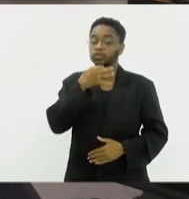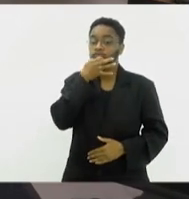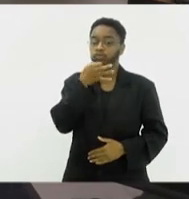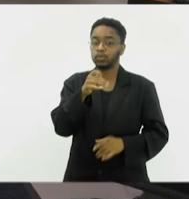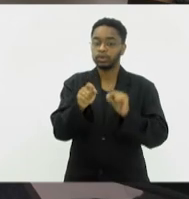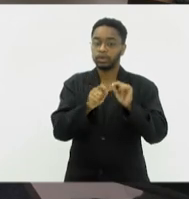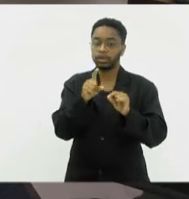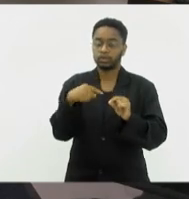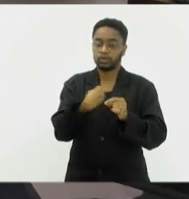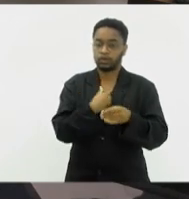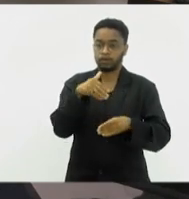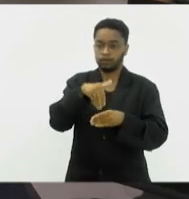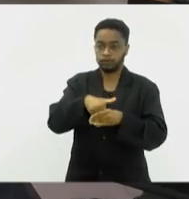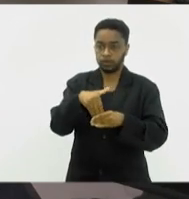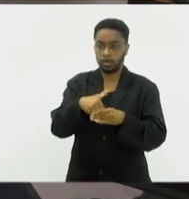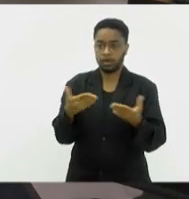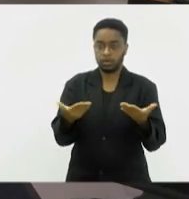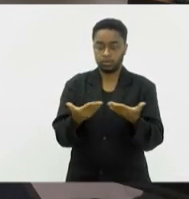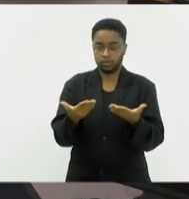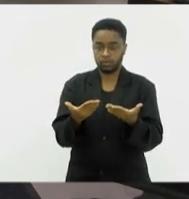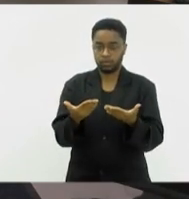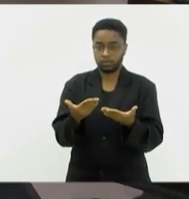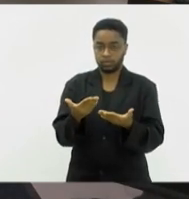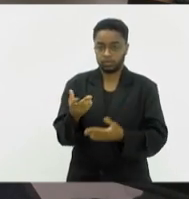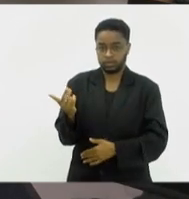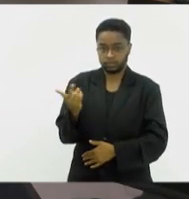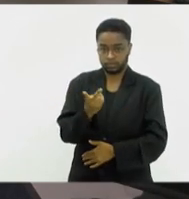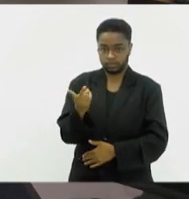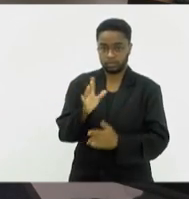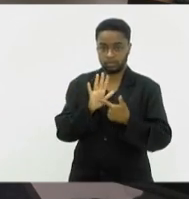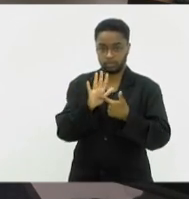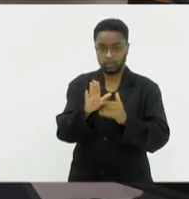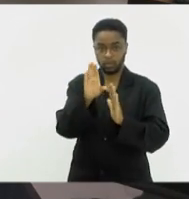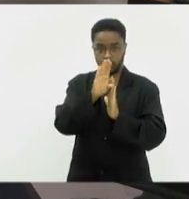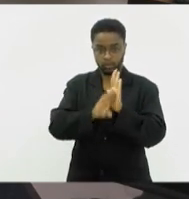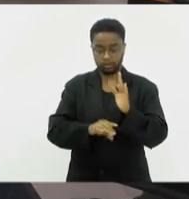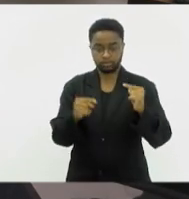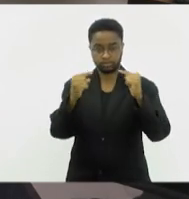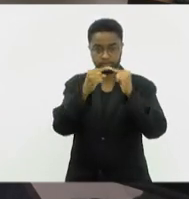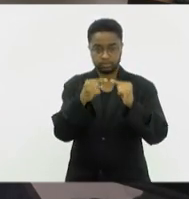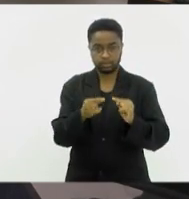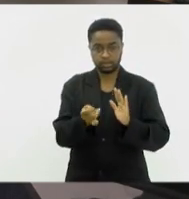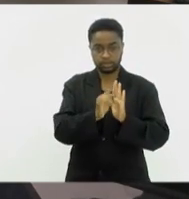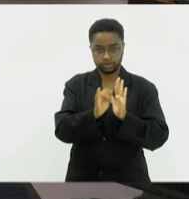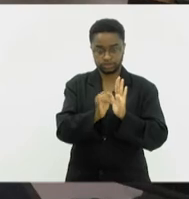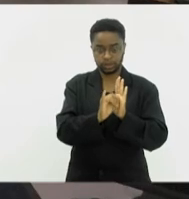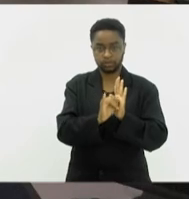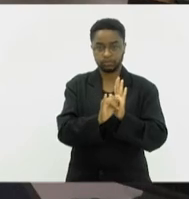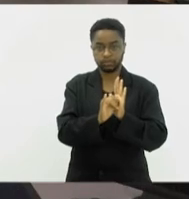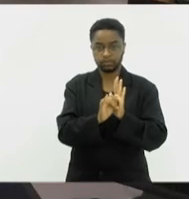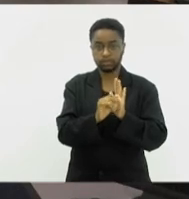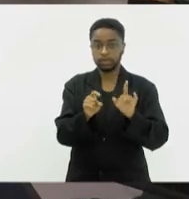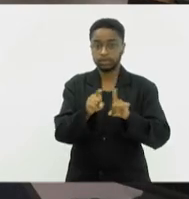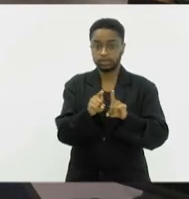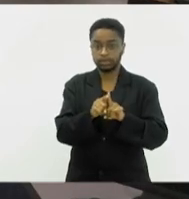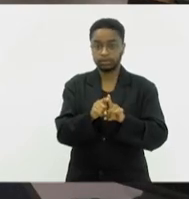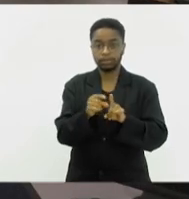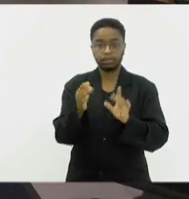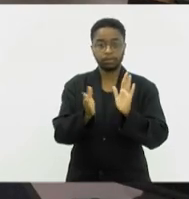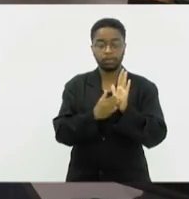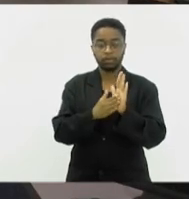colocar em votação, presidente, dos dois que apresentaram os currículos conforme edital e propor a